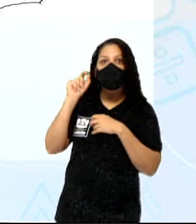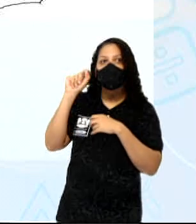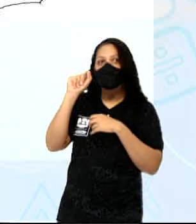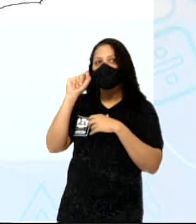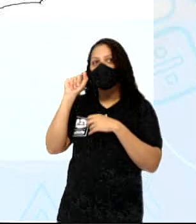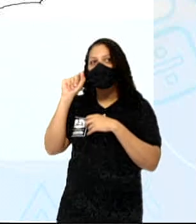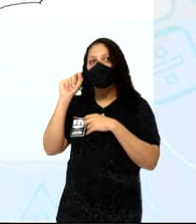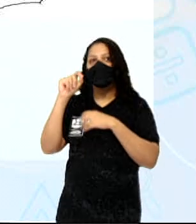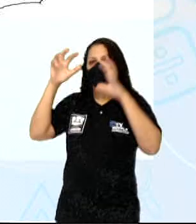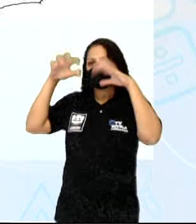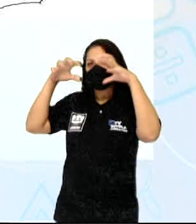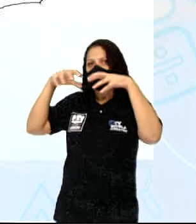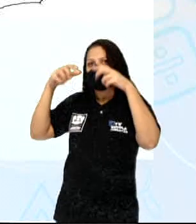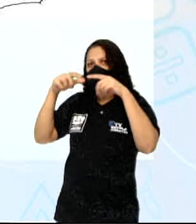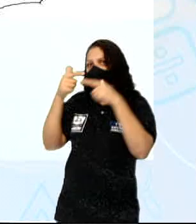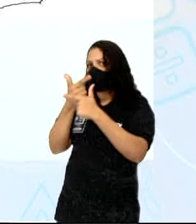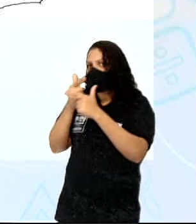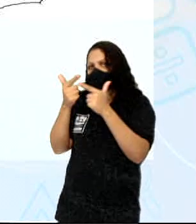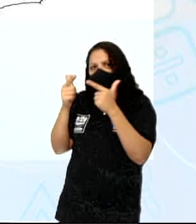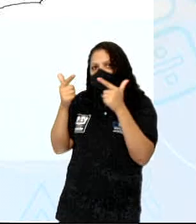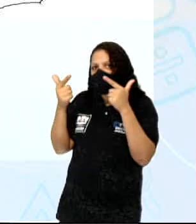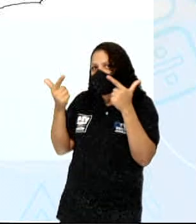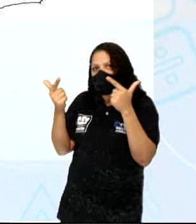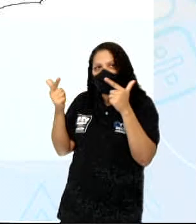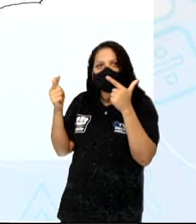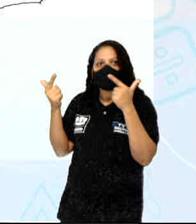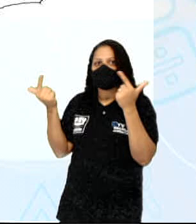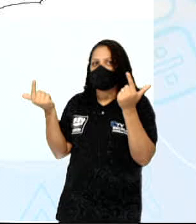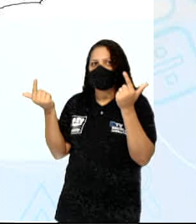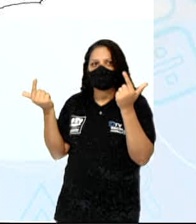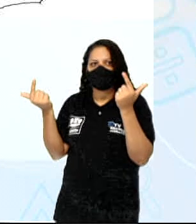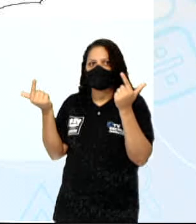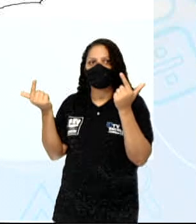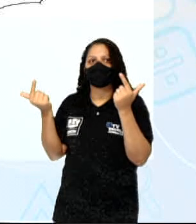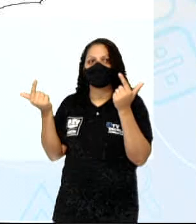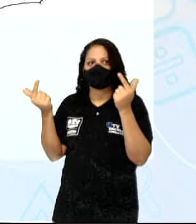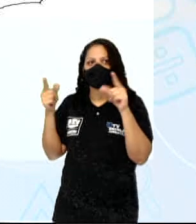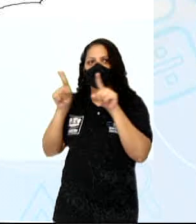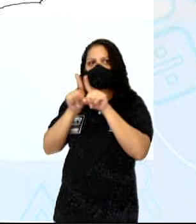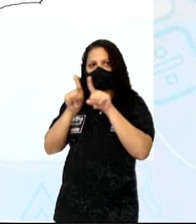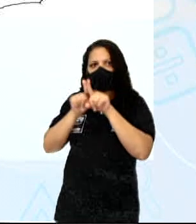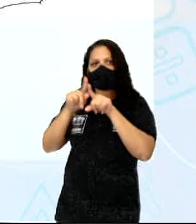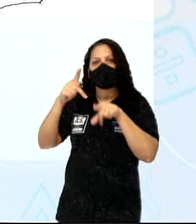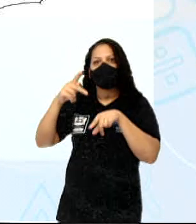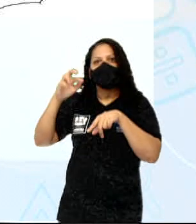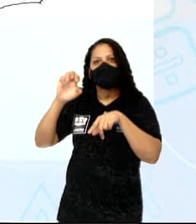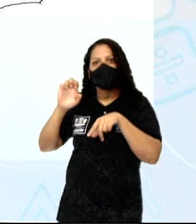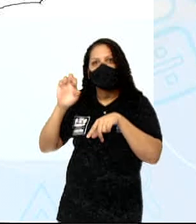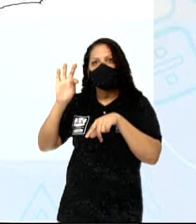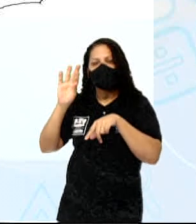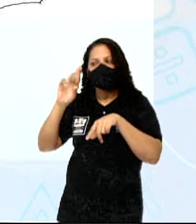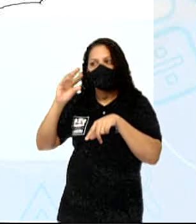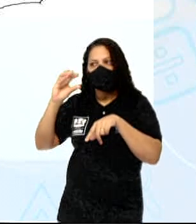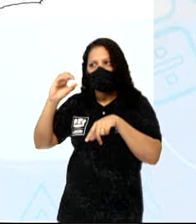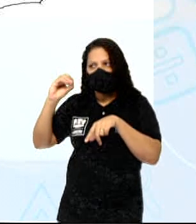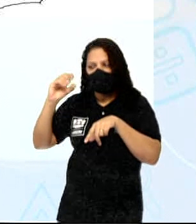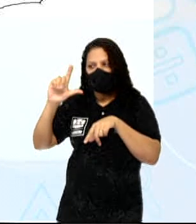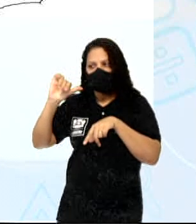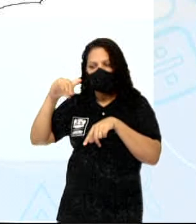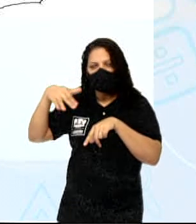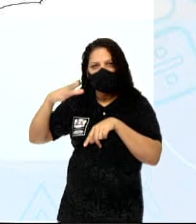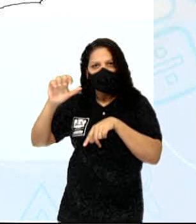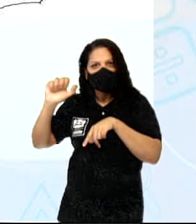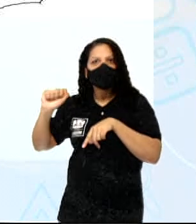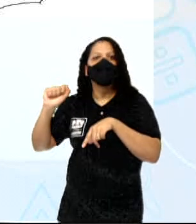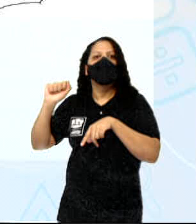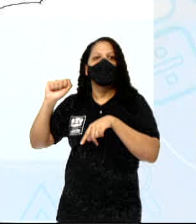Chuvas escassas e irregulares. Já ali em Petrolina, a presença do rio ajudou um pouquinho a ter um pouquinho mais de